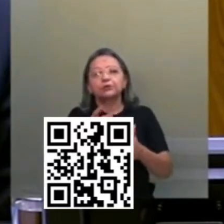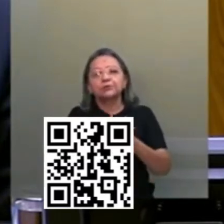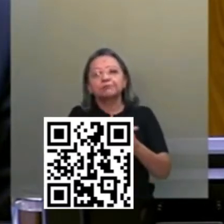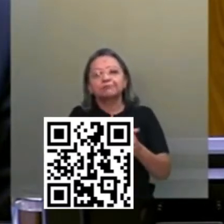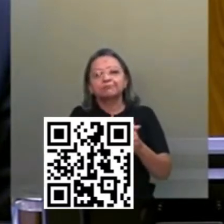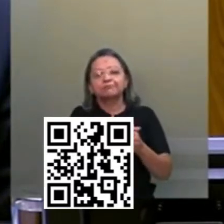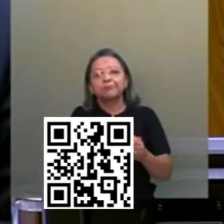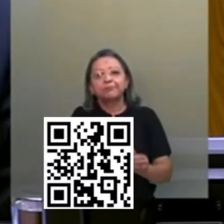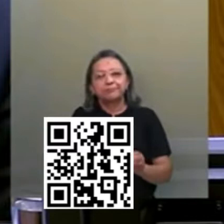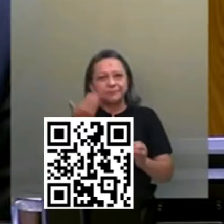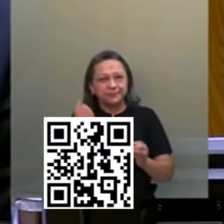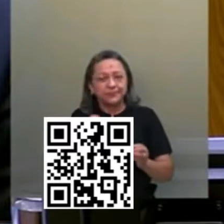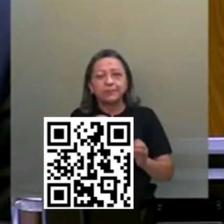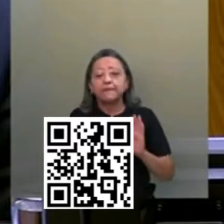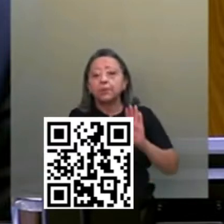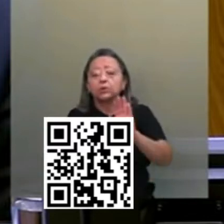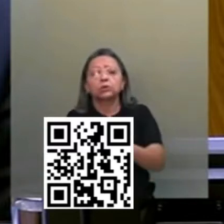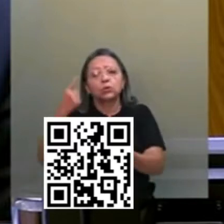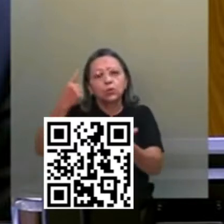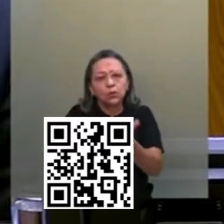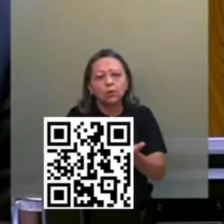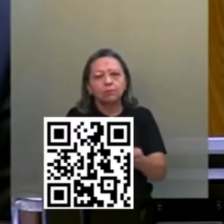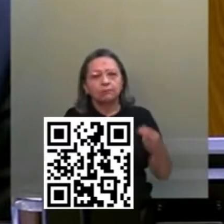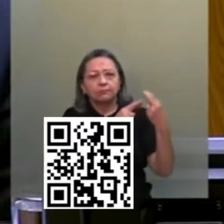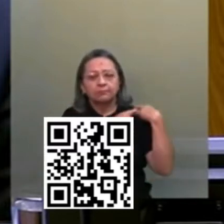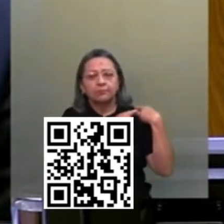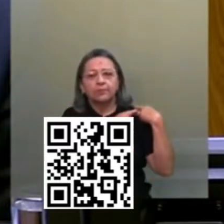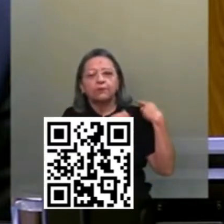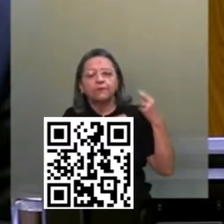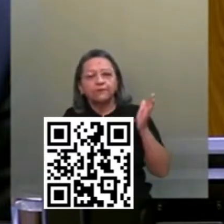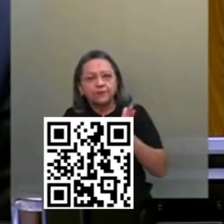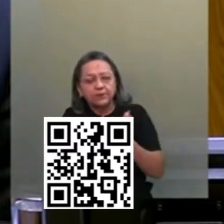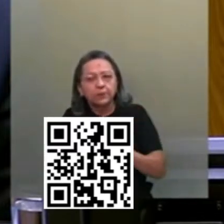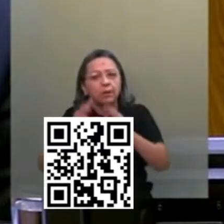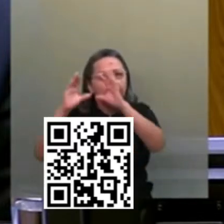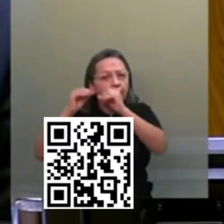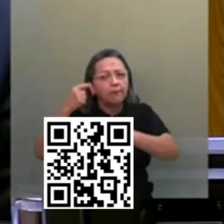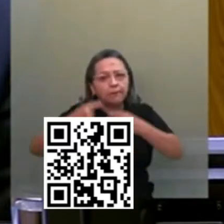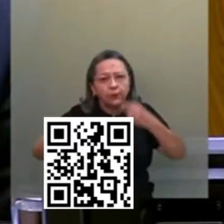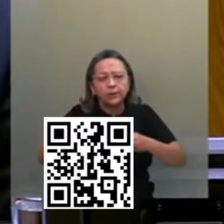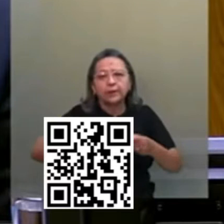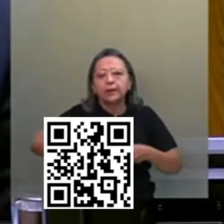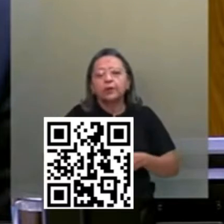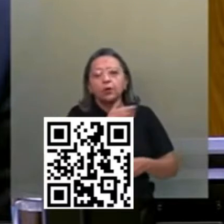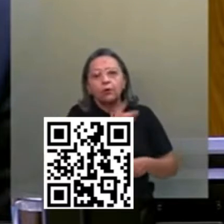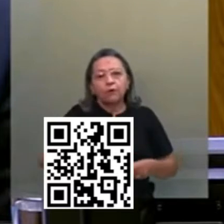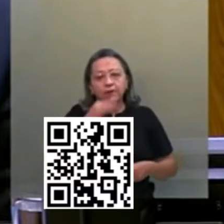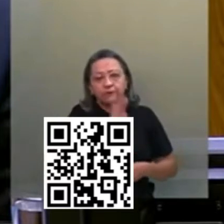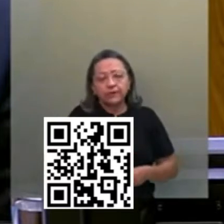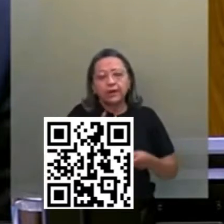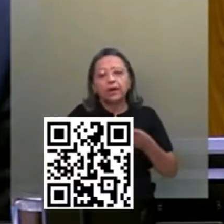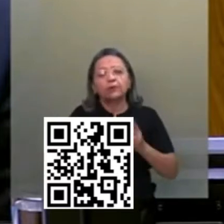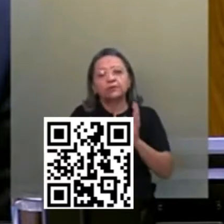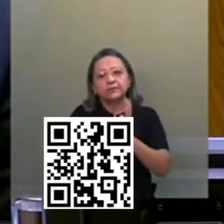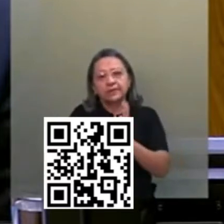precatórios, demonstrando um compromisso com a responsabilidade fiscal e uma maturidade política entre governo federal,